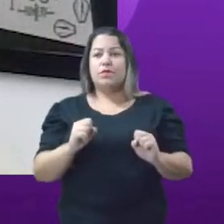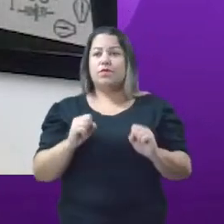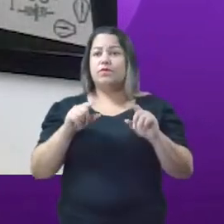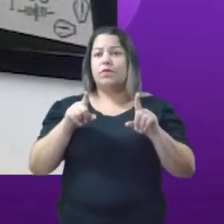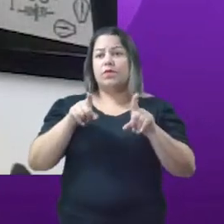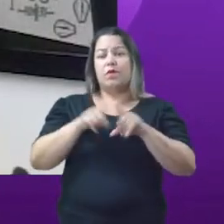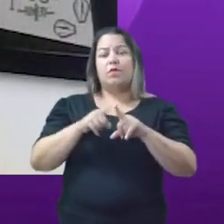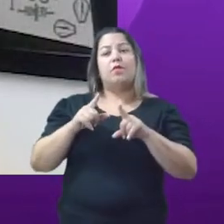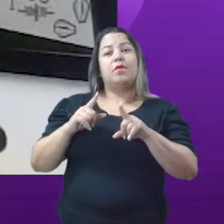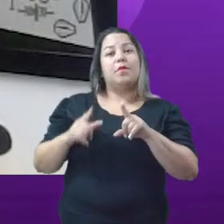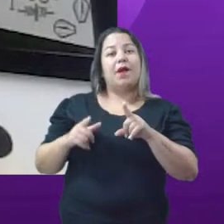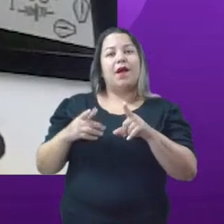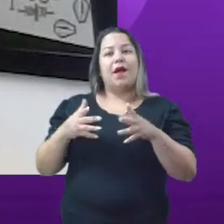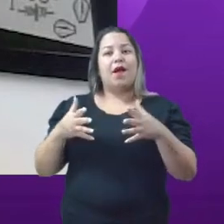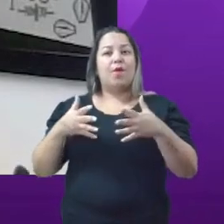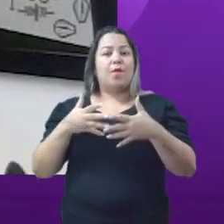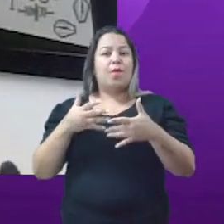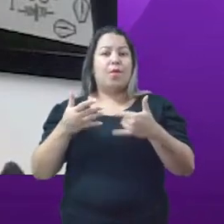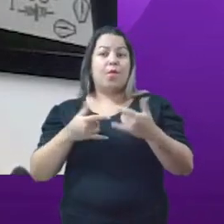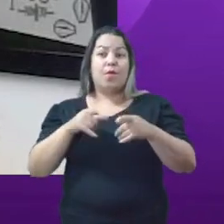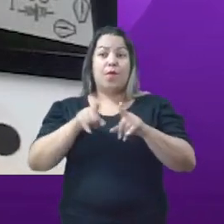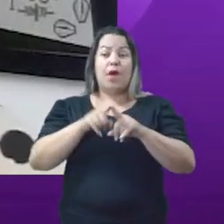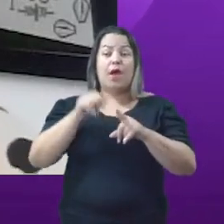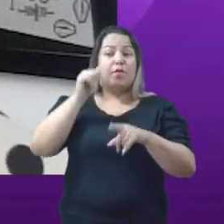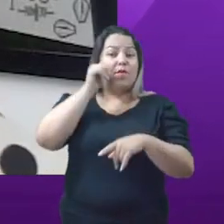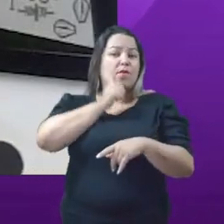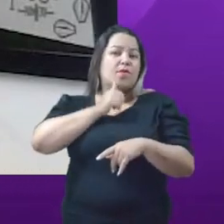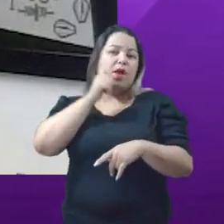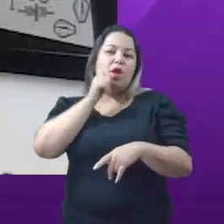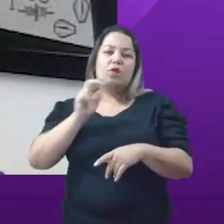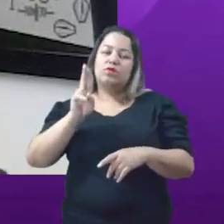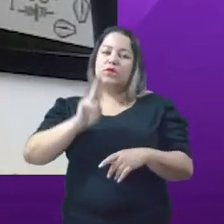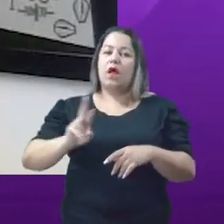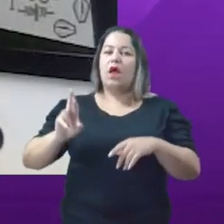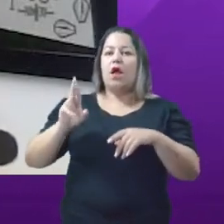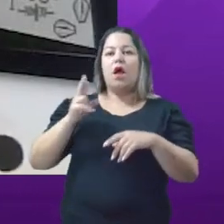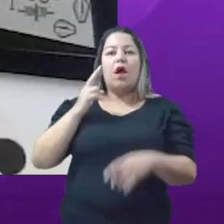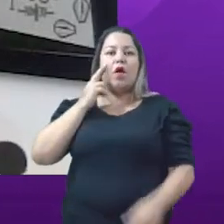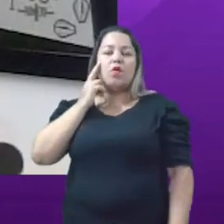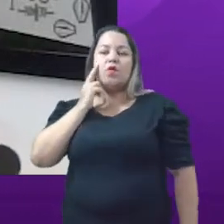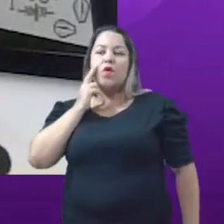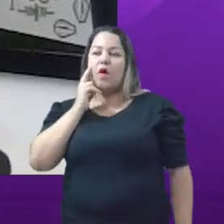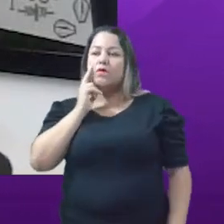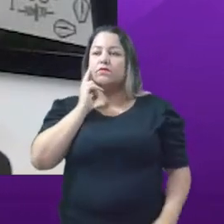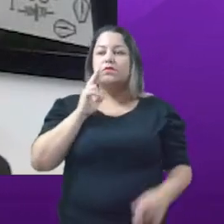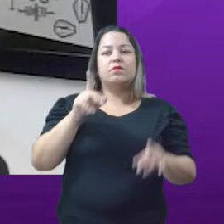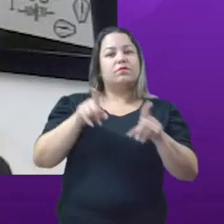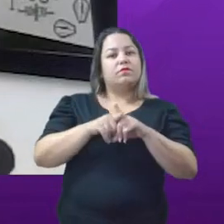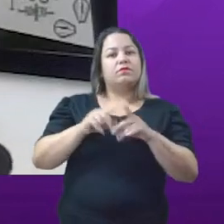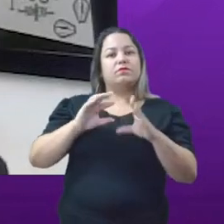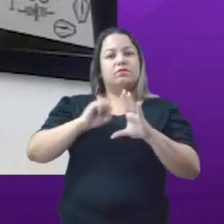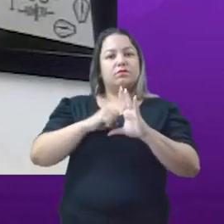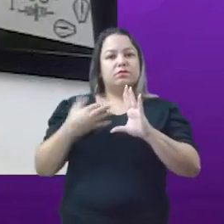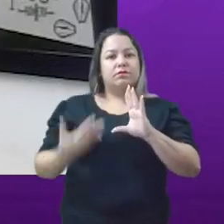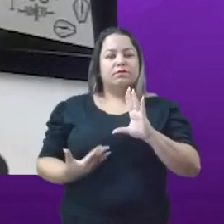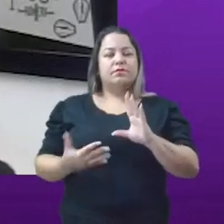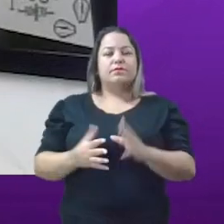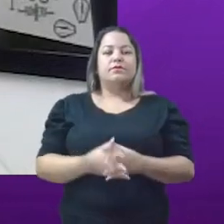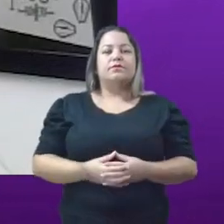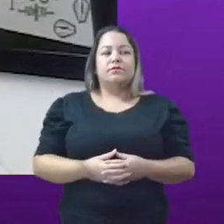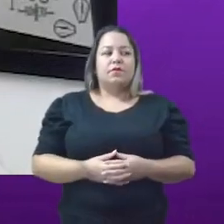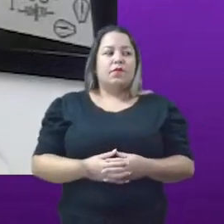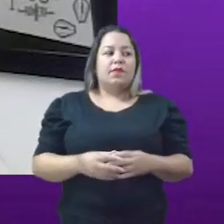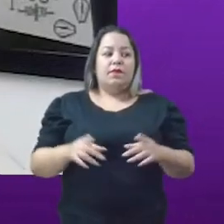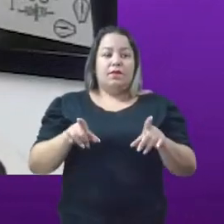levado. A menina, não, a menina vai vestir rosa, a menina vai ser comportada, a menina vai ter determinadas características. Isso é